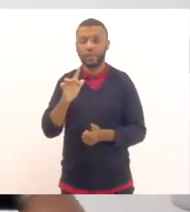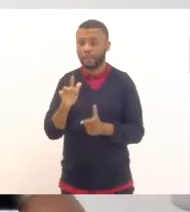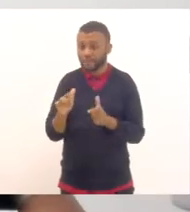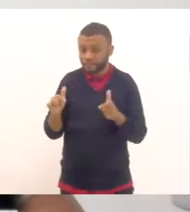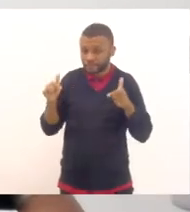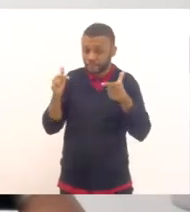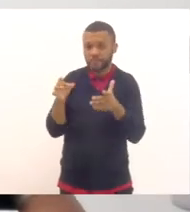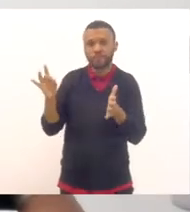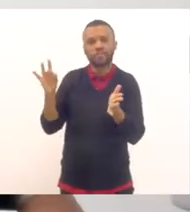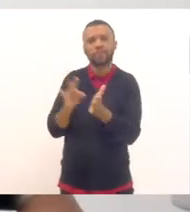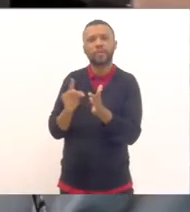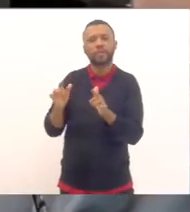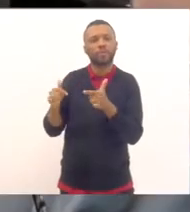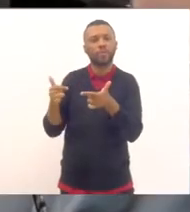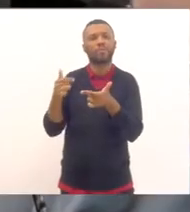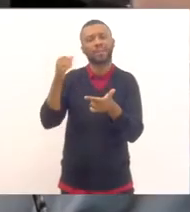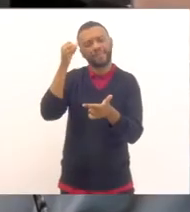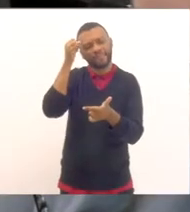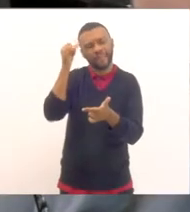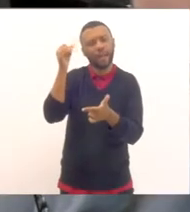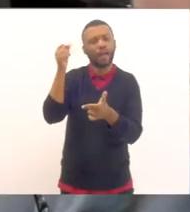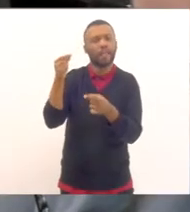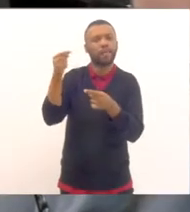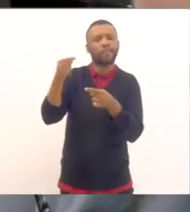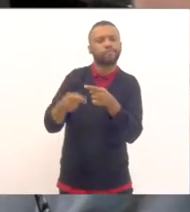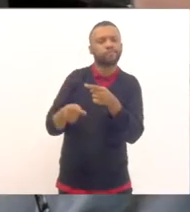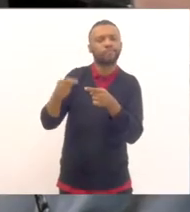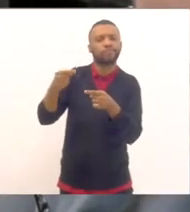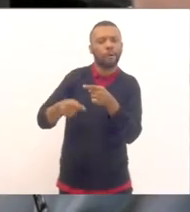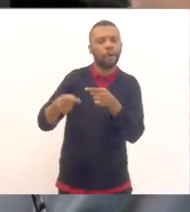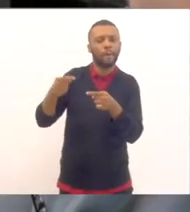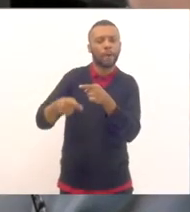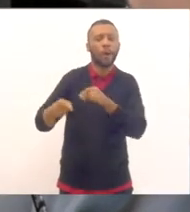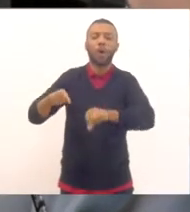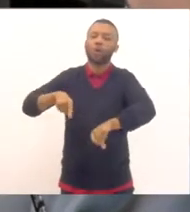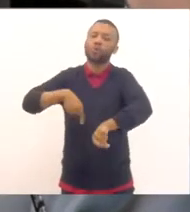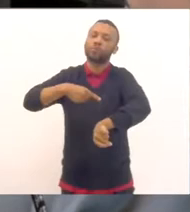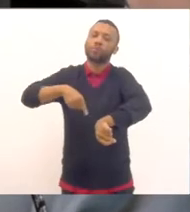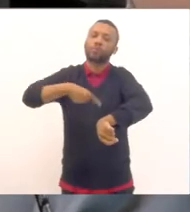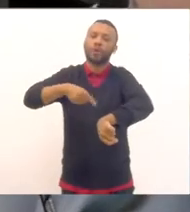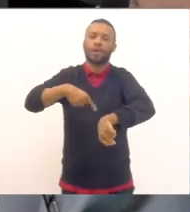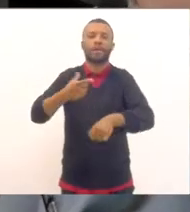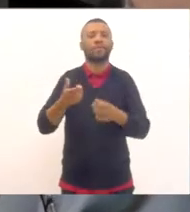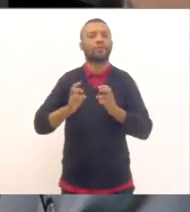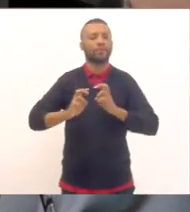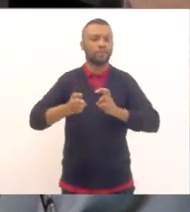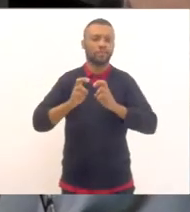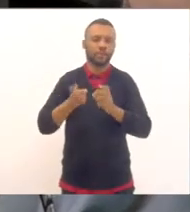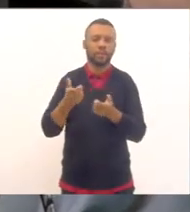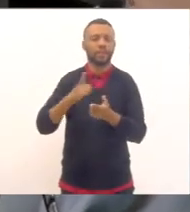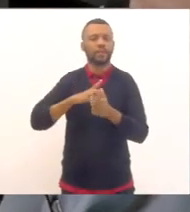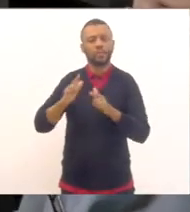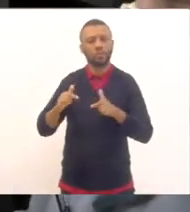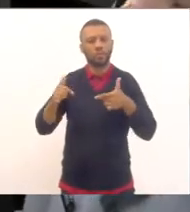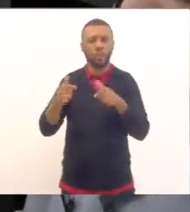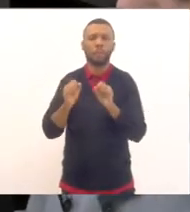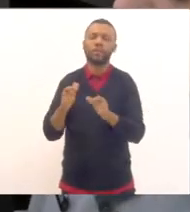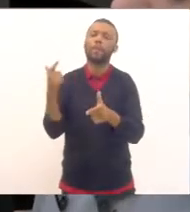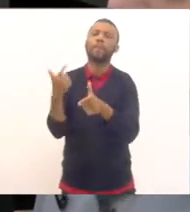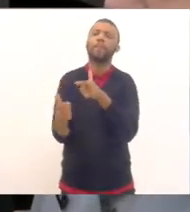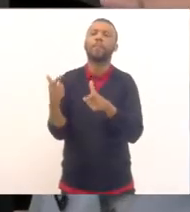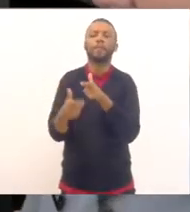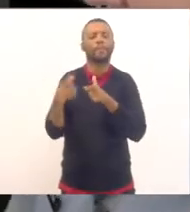essa ação também né não causar também tem opção dos trens né que tem isso vai voltar uma operação que pode causar o transtorno maior